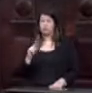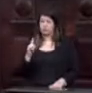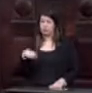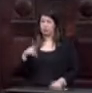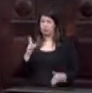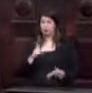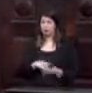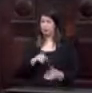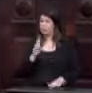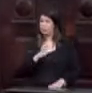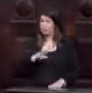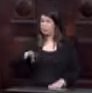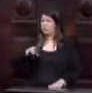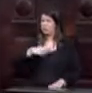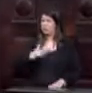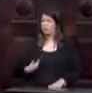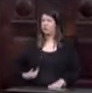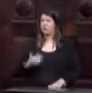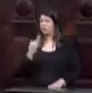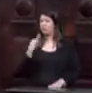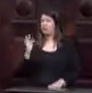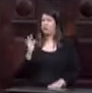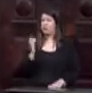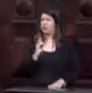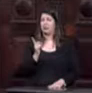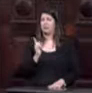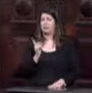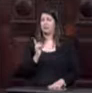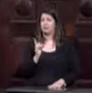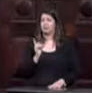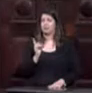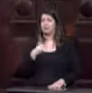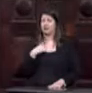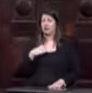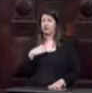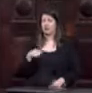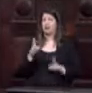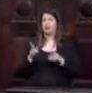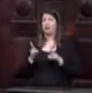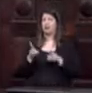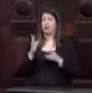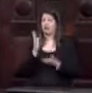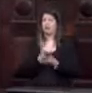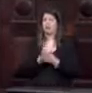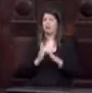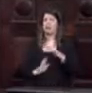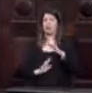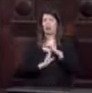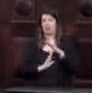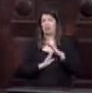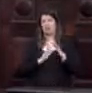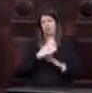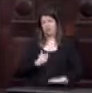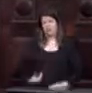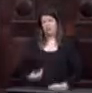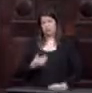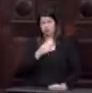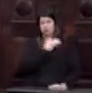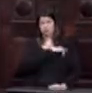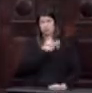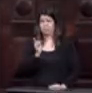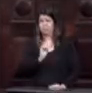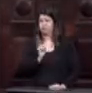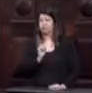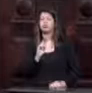o governo federal que está vindo até o governo do Rio de Janeiro. O processo é